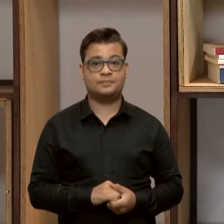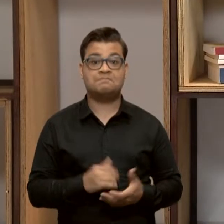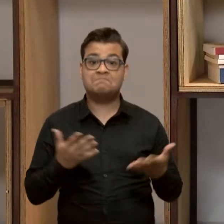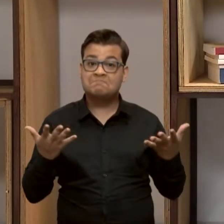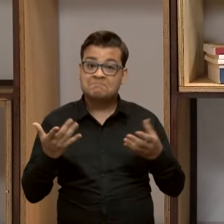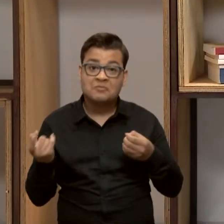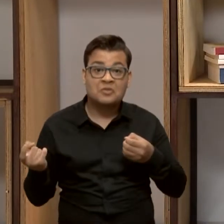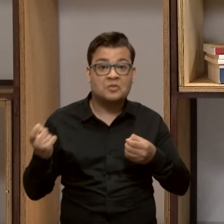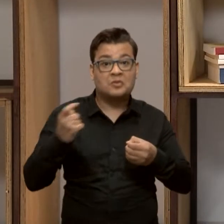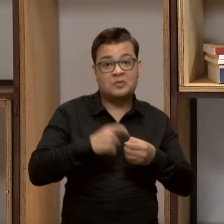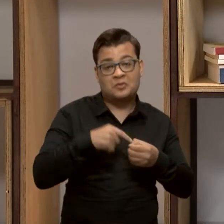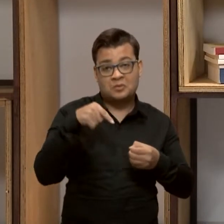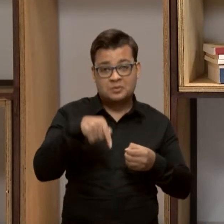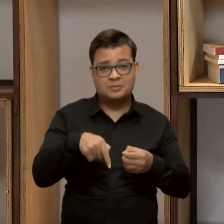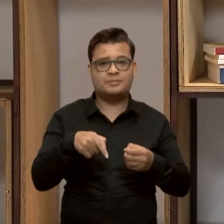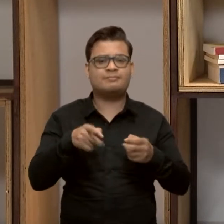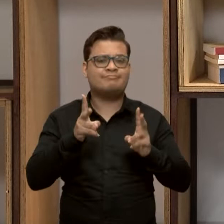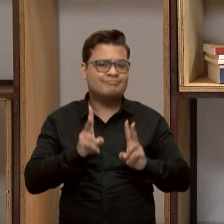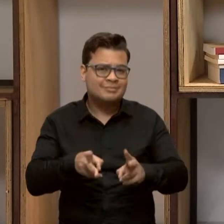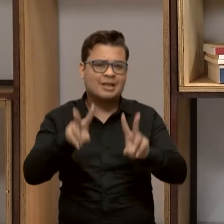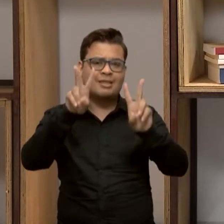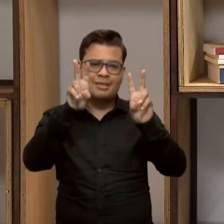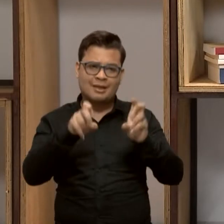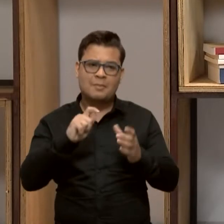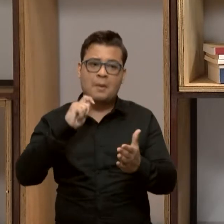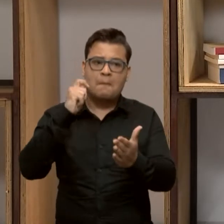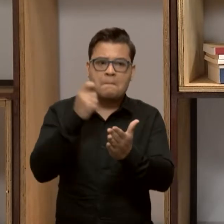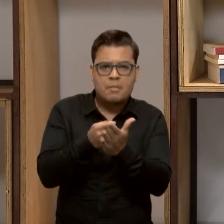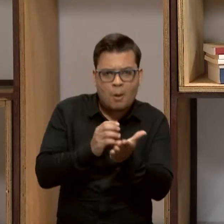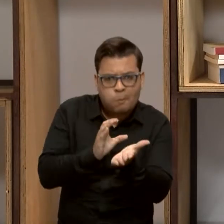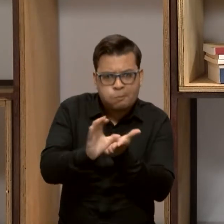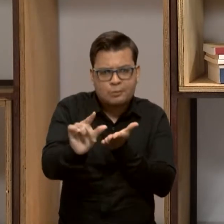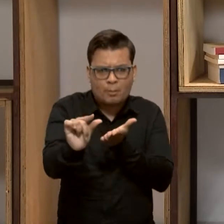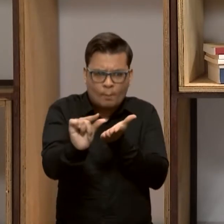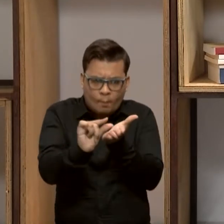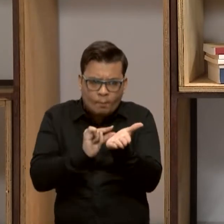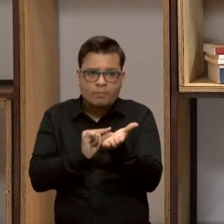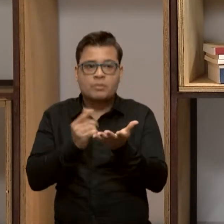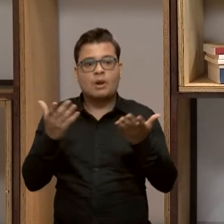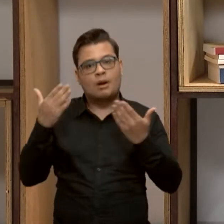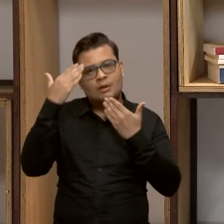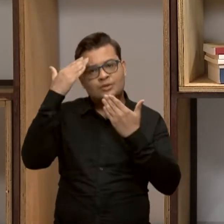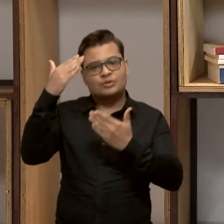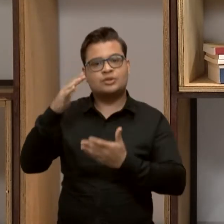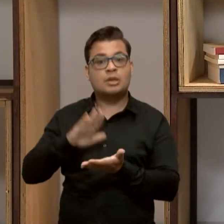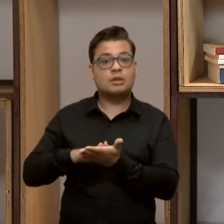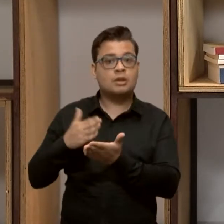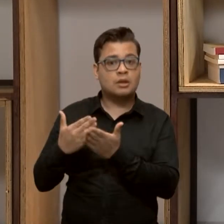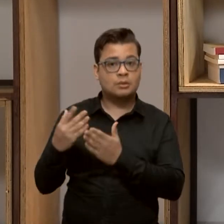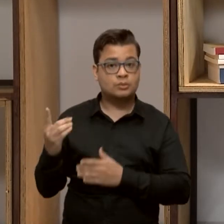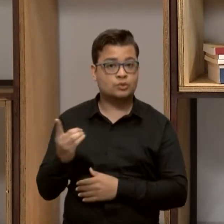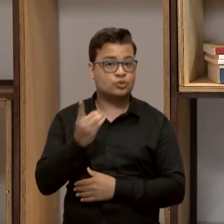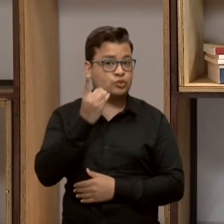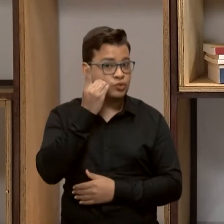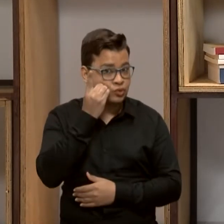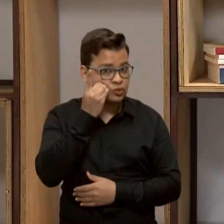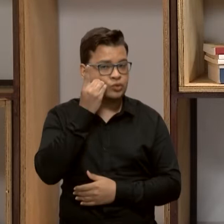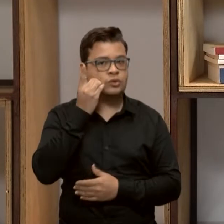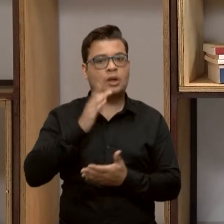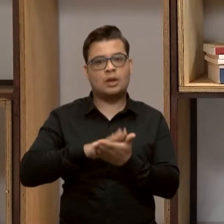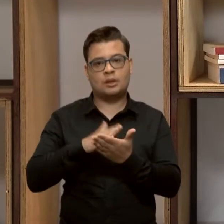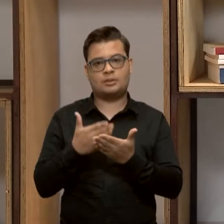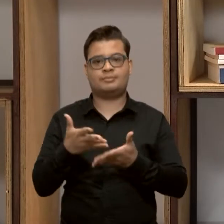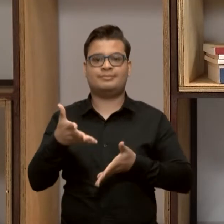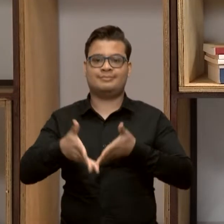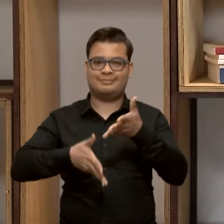Estamos de volta falando hoje de cashback. Quero agradecer agora ao Diogo Marques, que vai fazer a interpretação para Libras